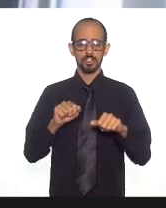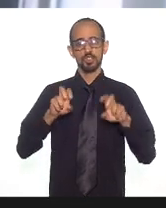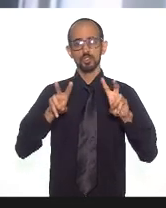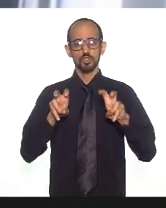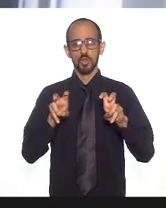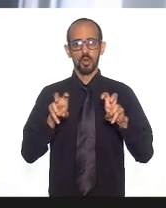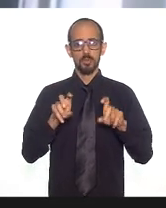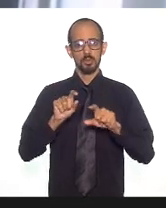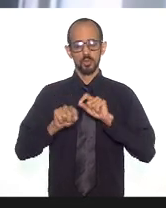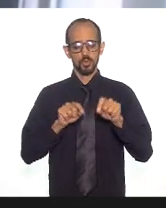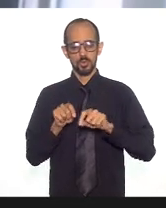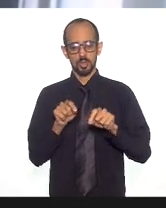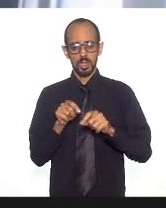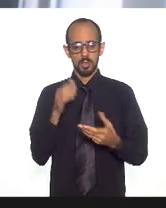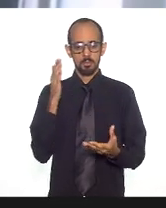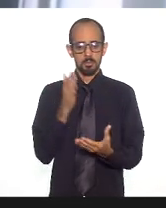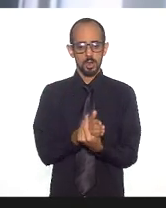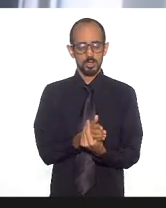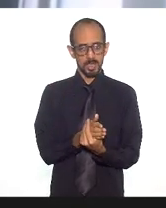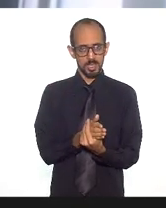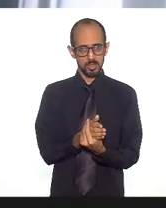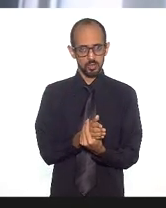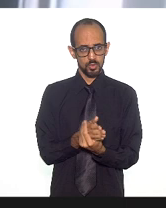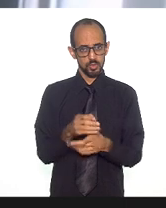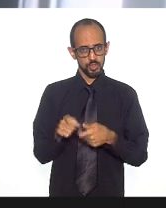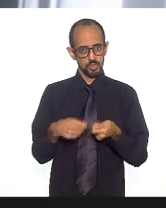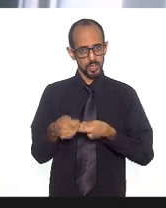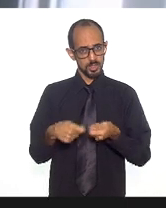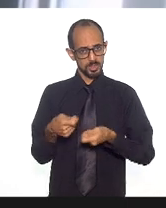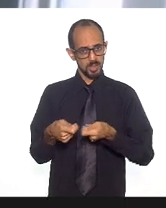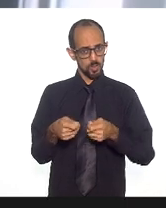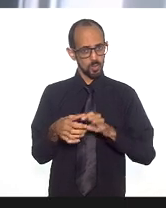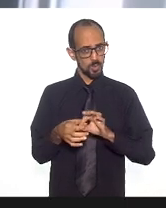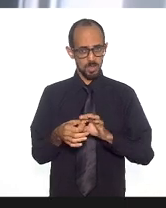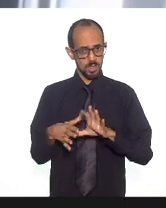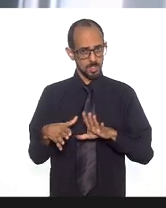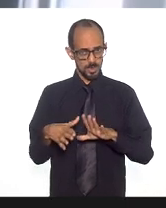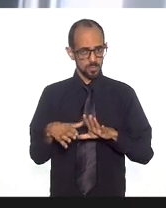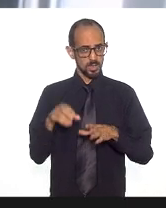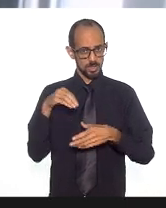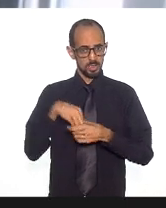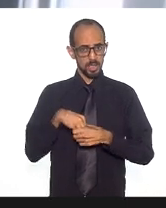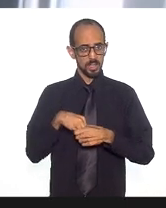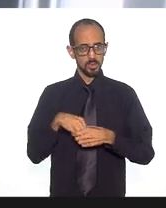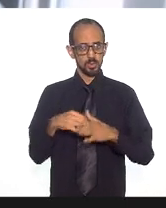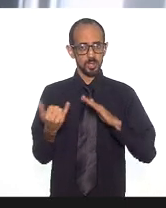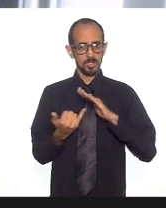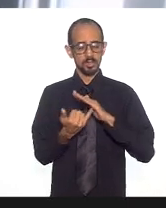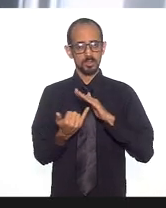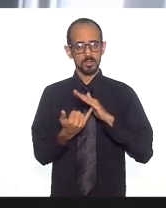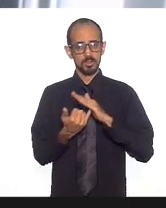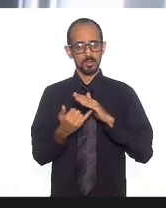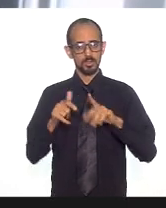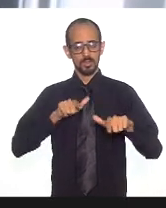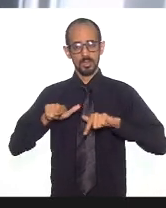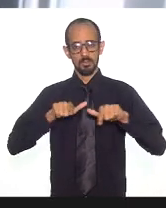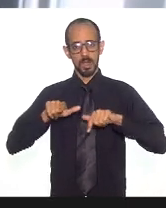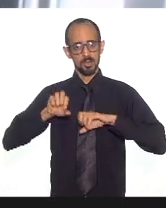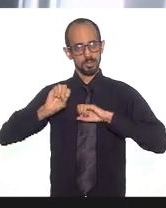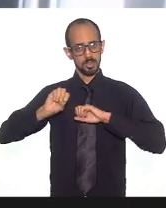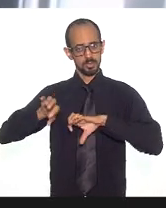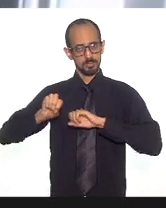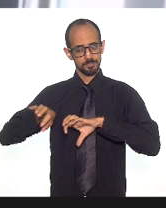que dizem respeito a processos de gestão democrática nas instituições que trabalham com o campo da educação. A